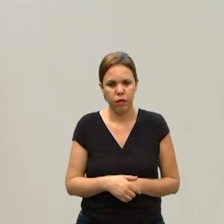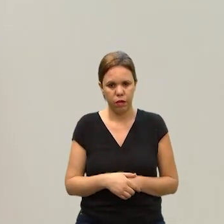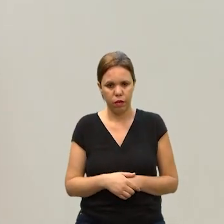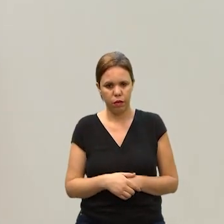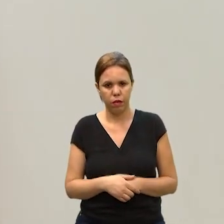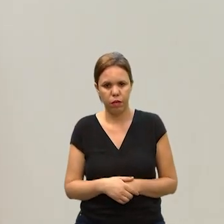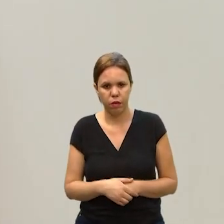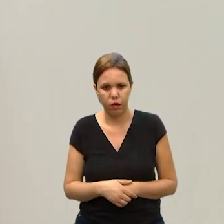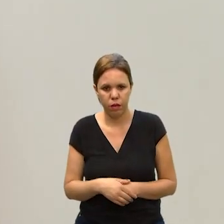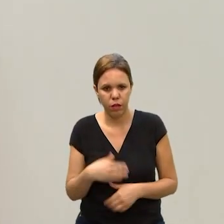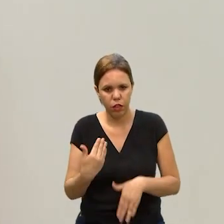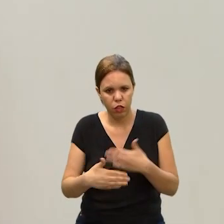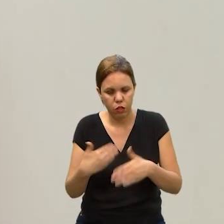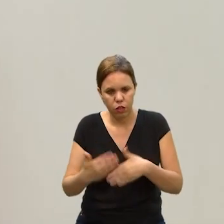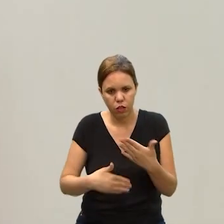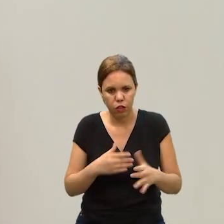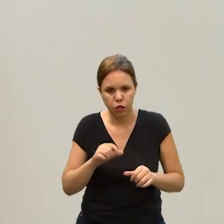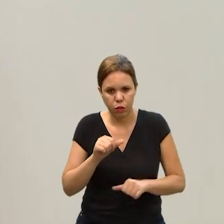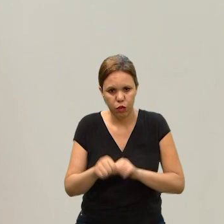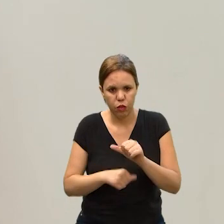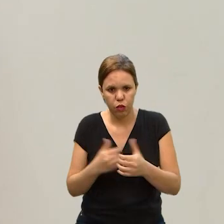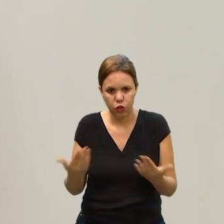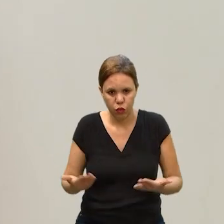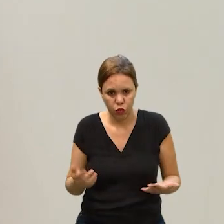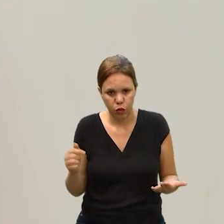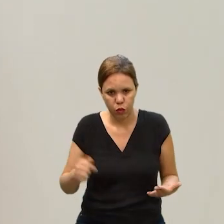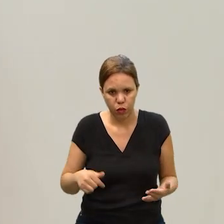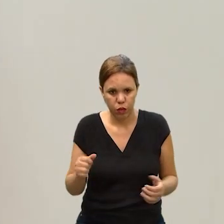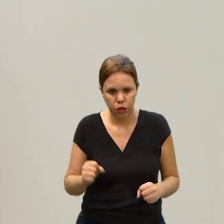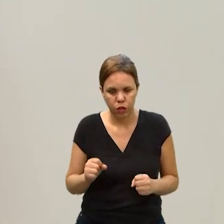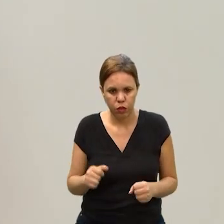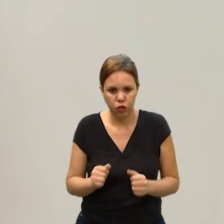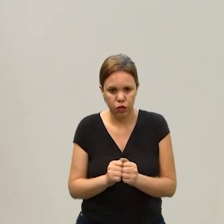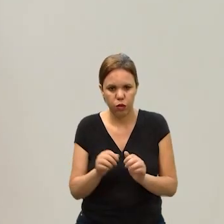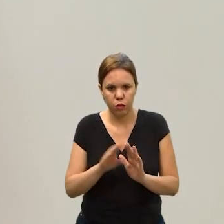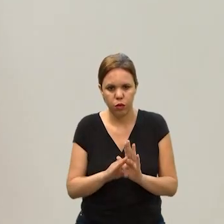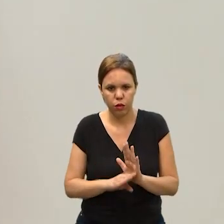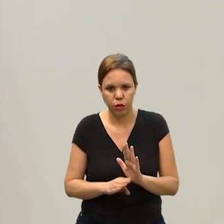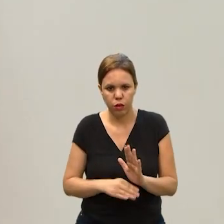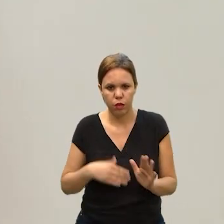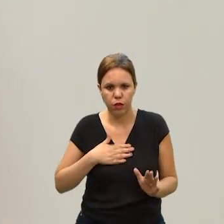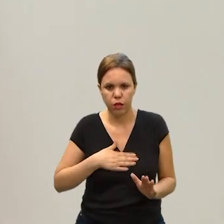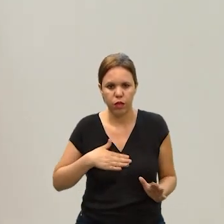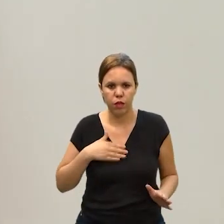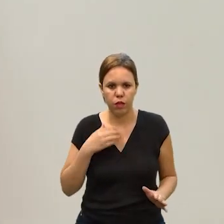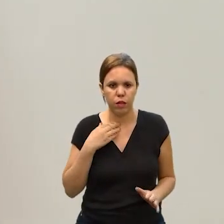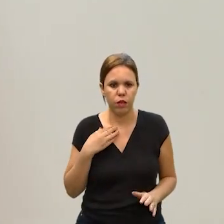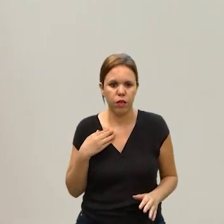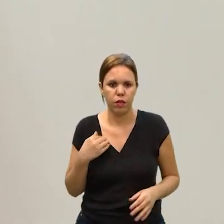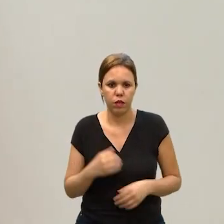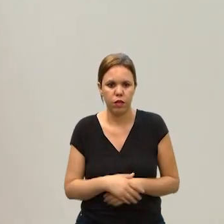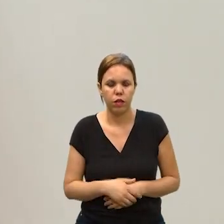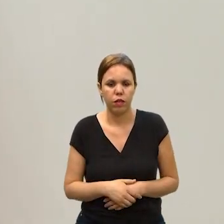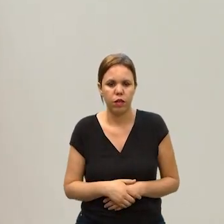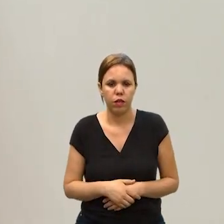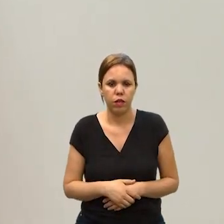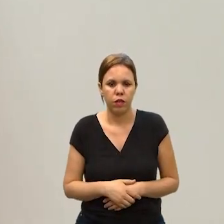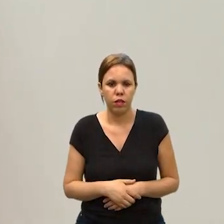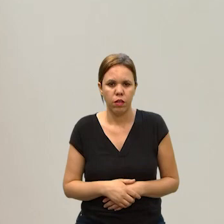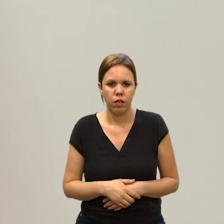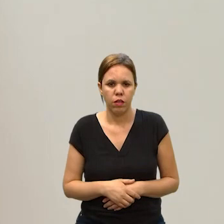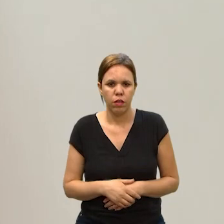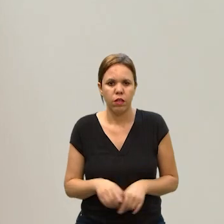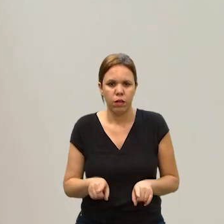pudesse estar conosco aqui no programa. É um prazer. E também é prestar um serviço para a sociedade. Eu acho